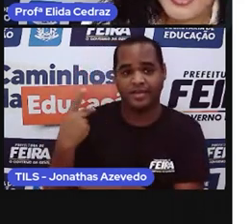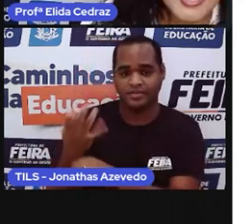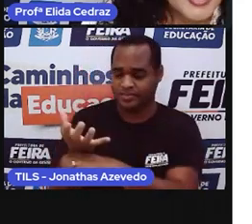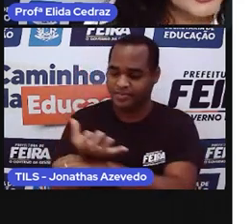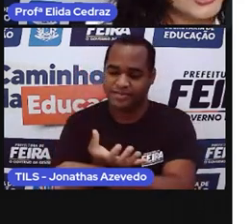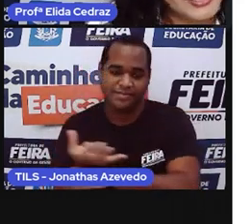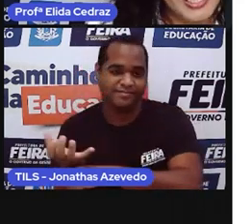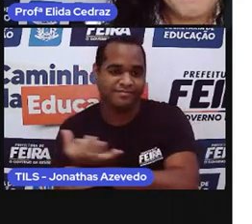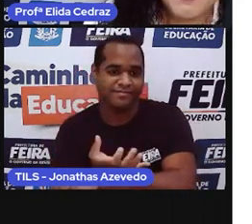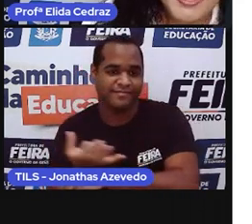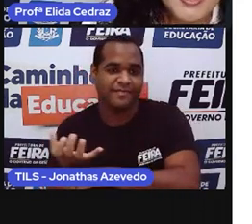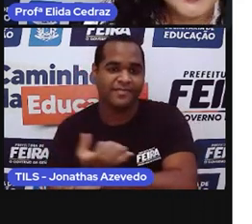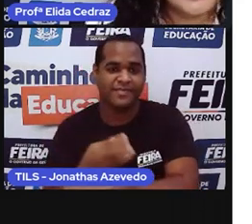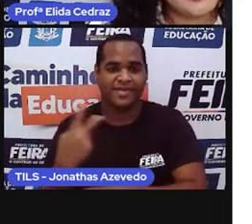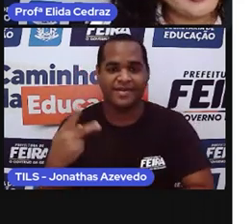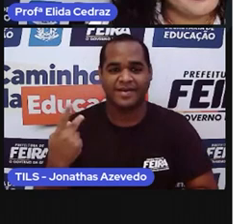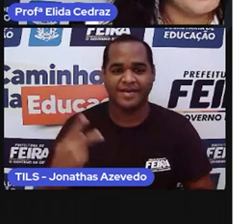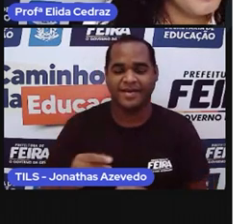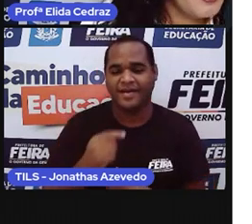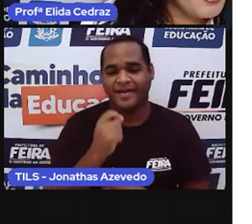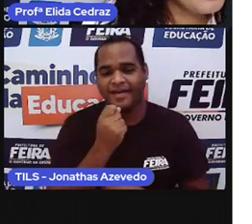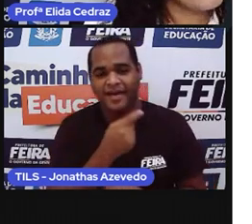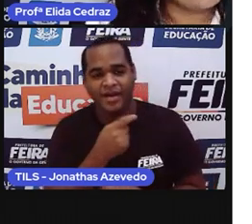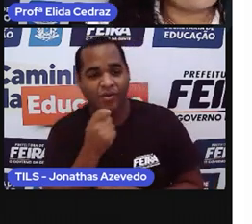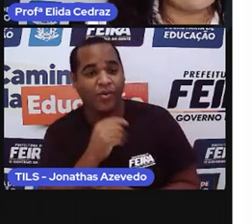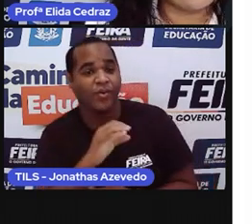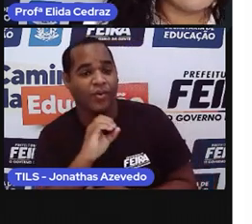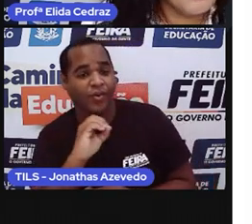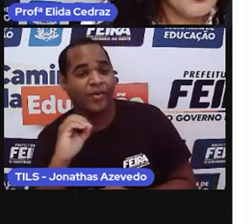Ela tem é de capim.